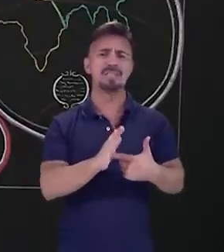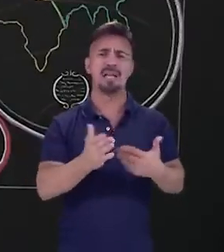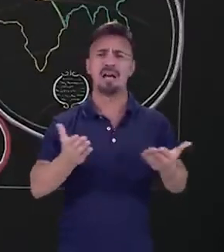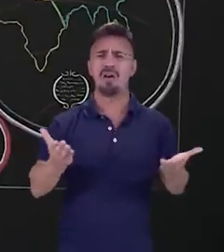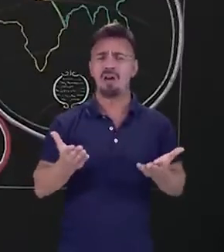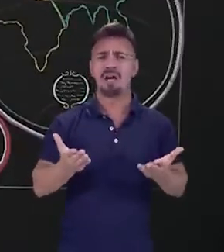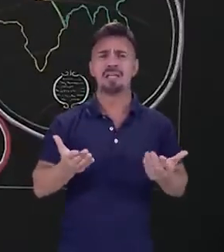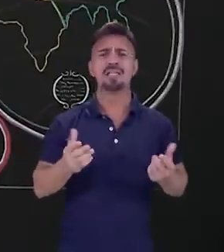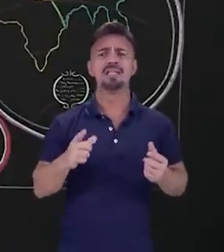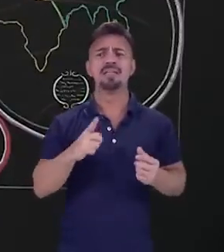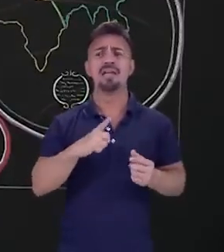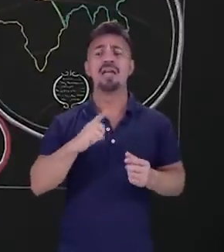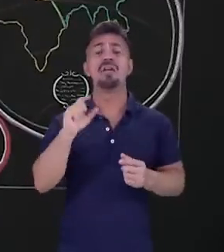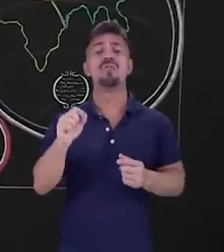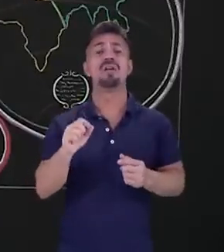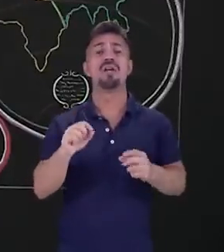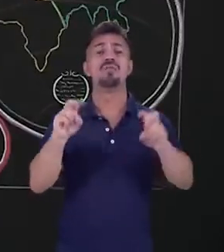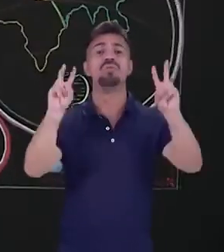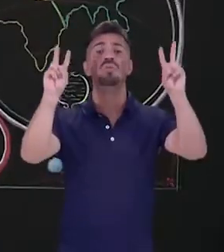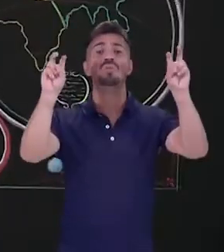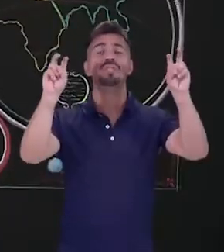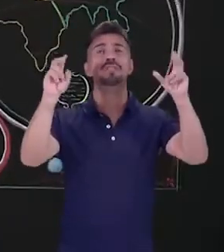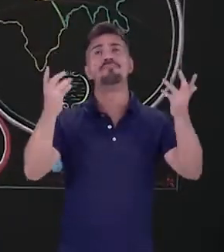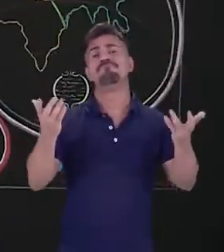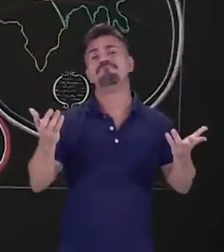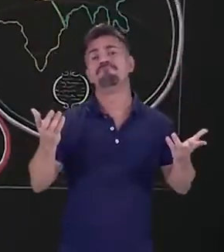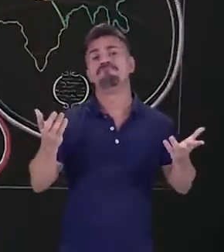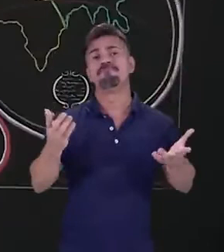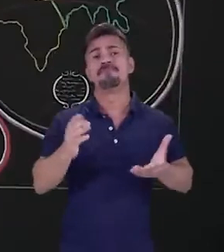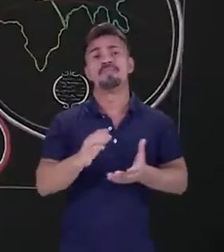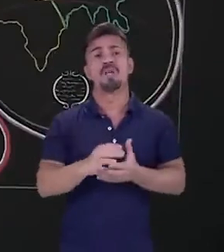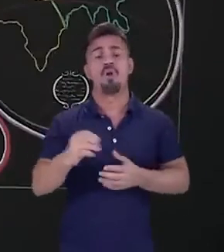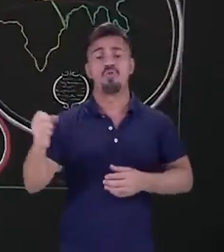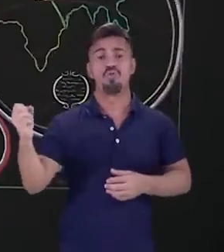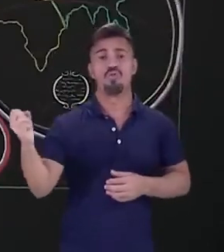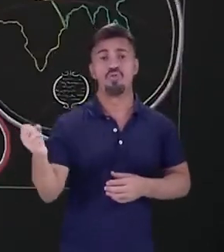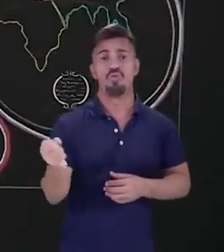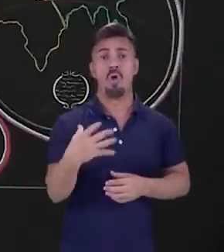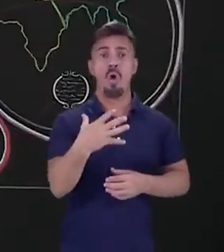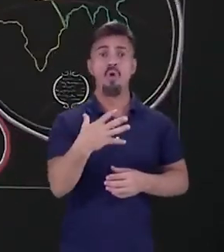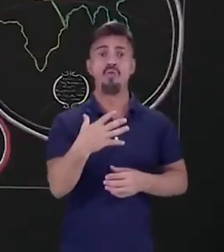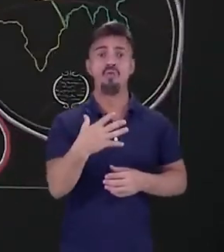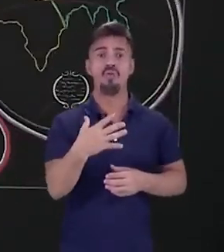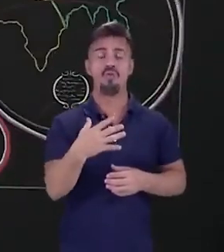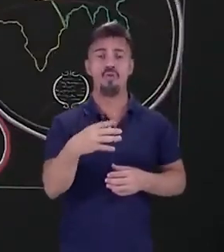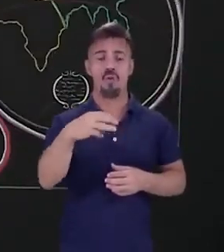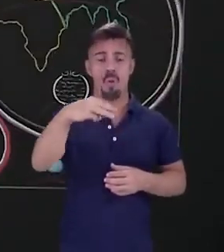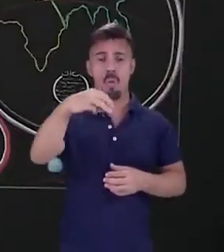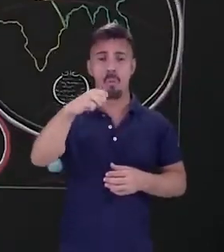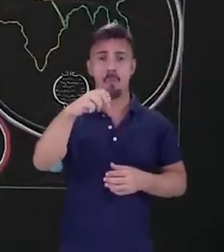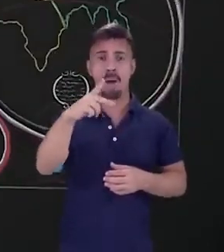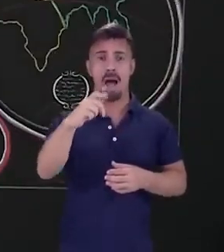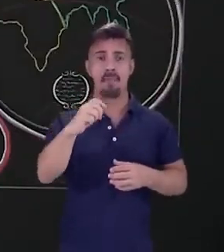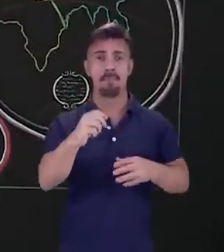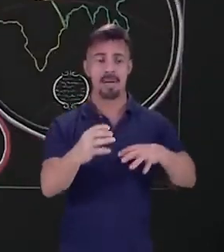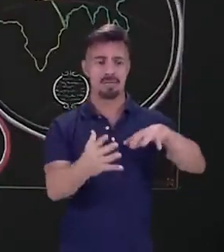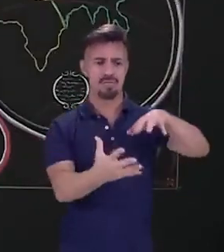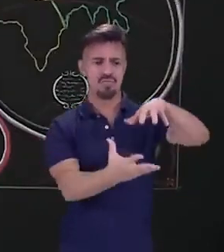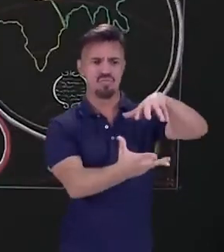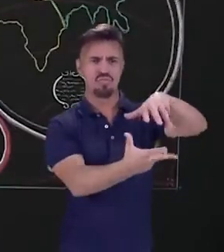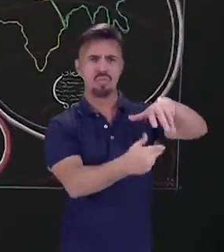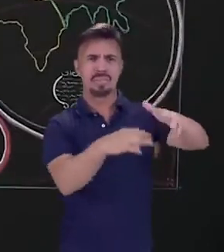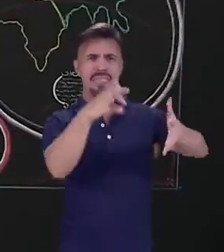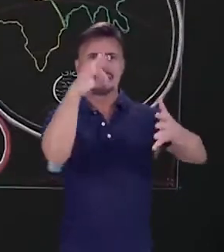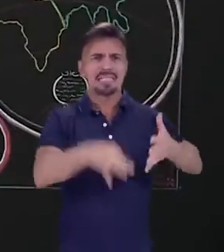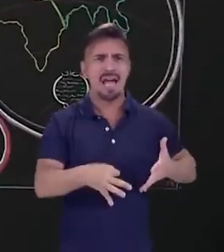vendo aqui, tinha lá no título a ideia de que o novo e o mapa correto do mundo. E